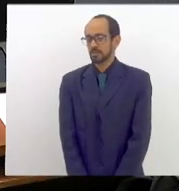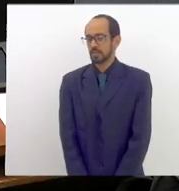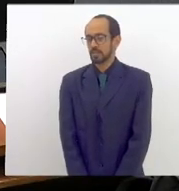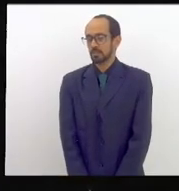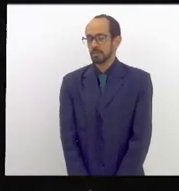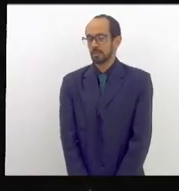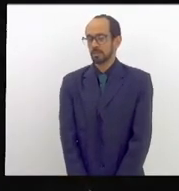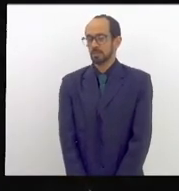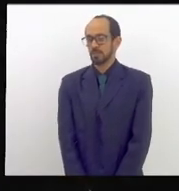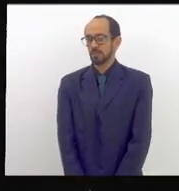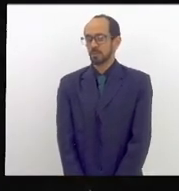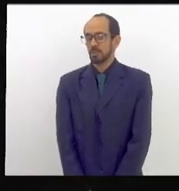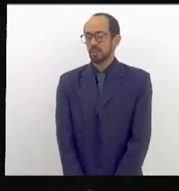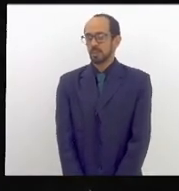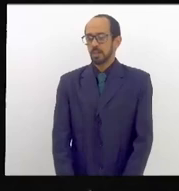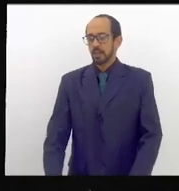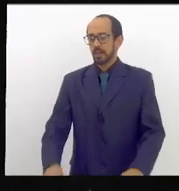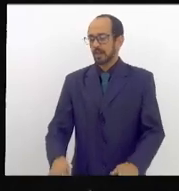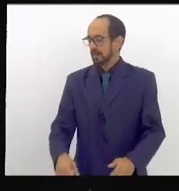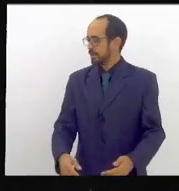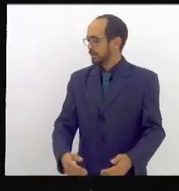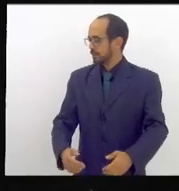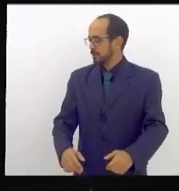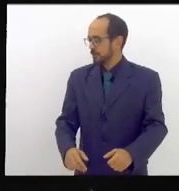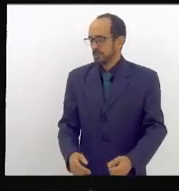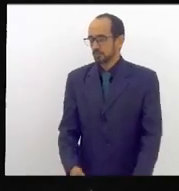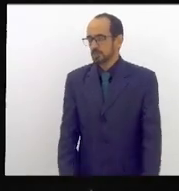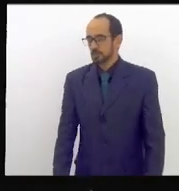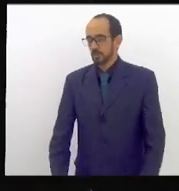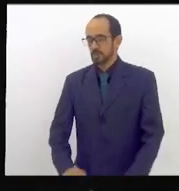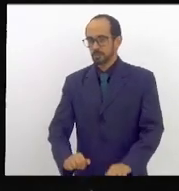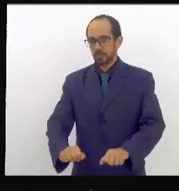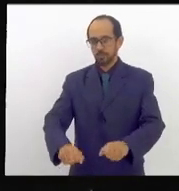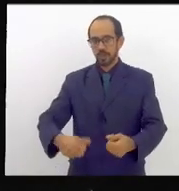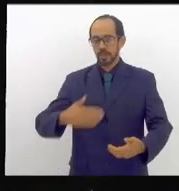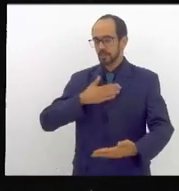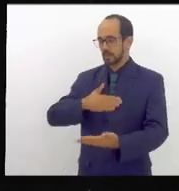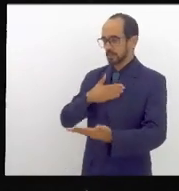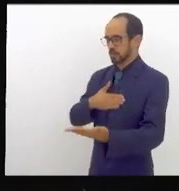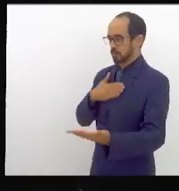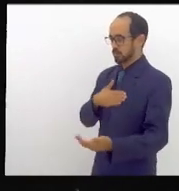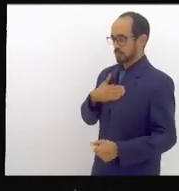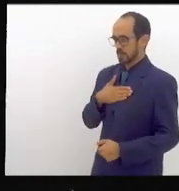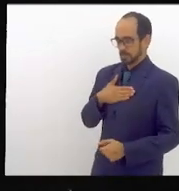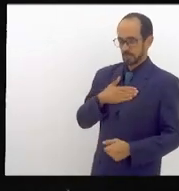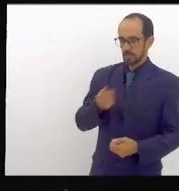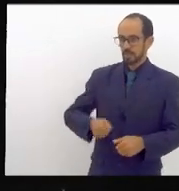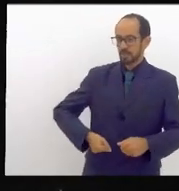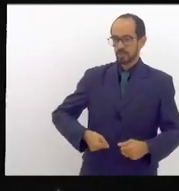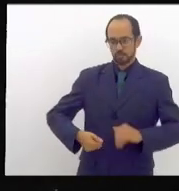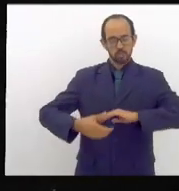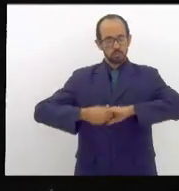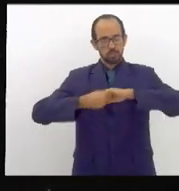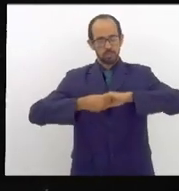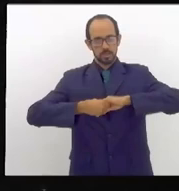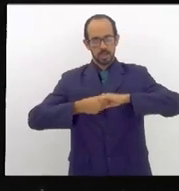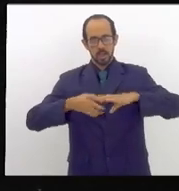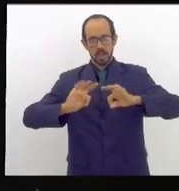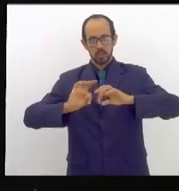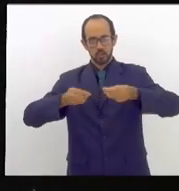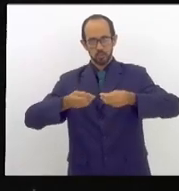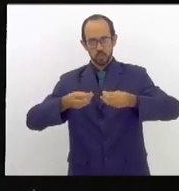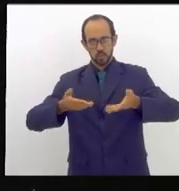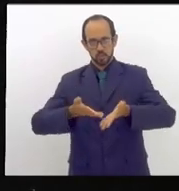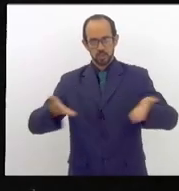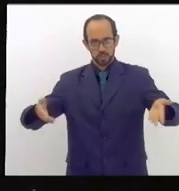senhor presidente eu gostaria de cumprimentá-lo gostaria de cumprimentar todos os presentes aqui hoje